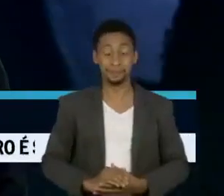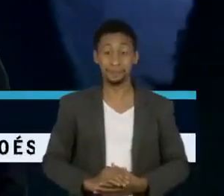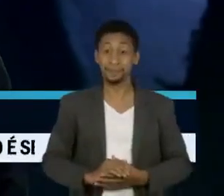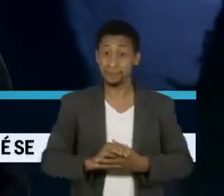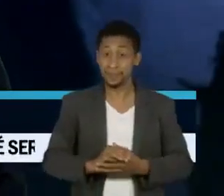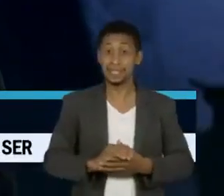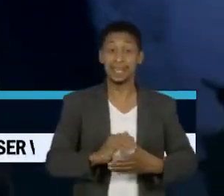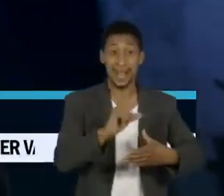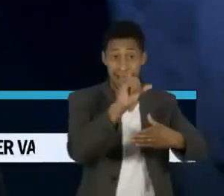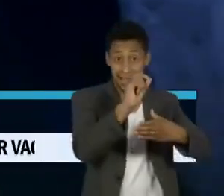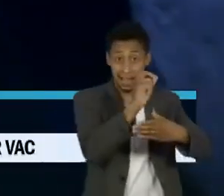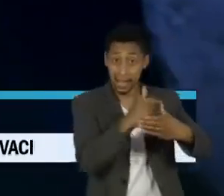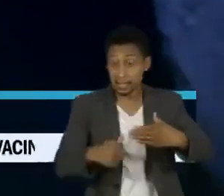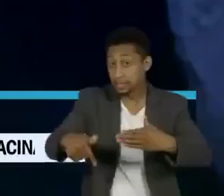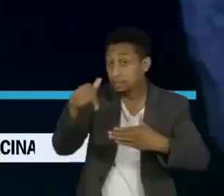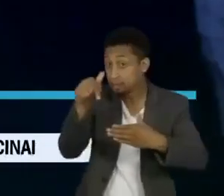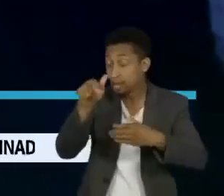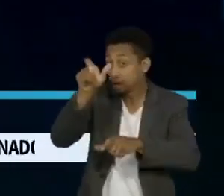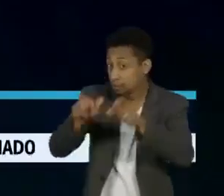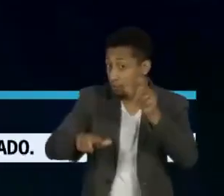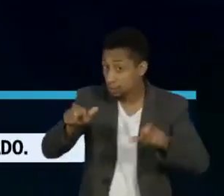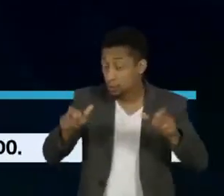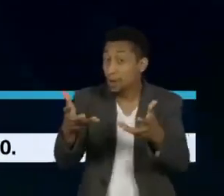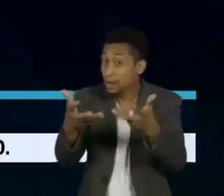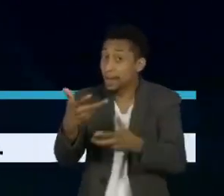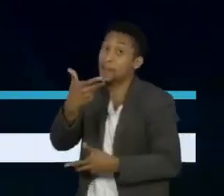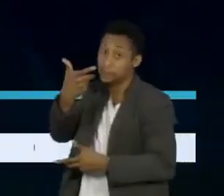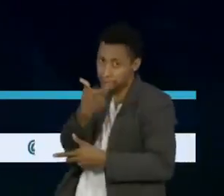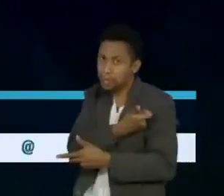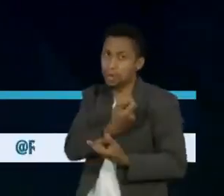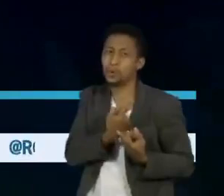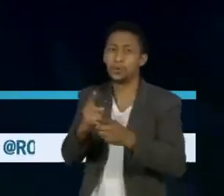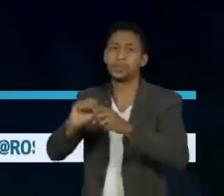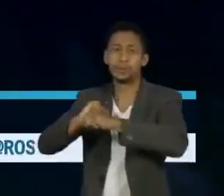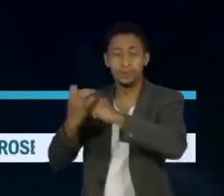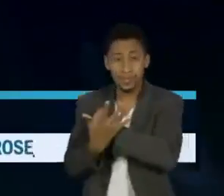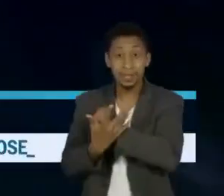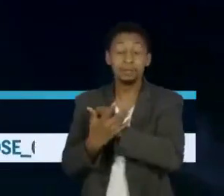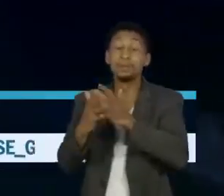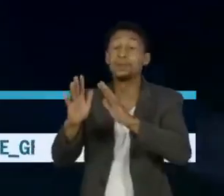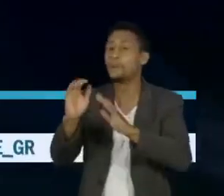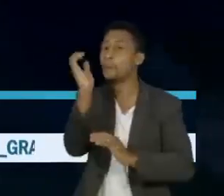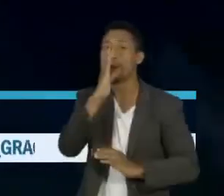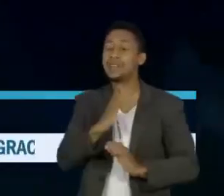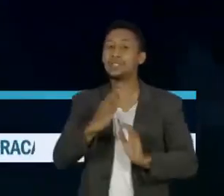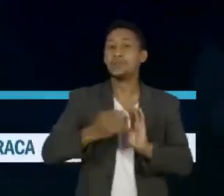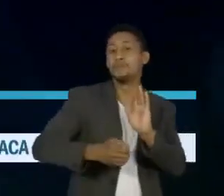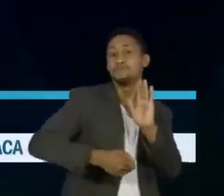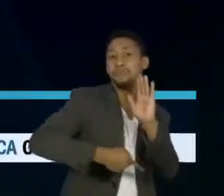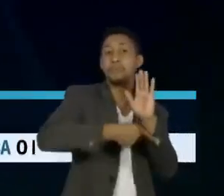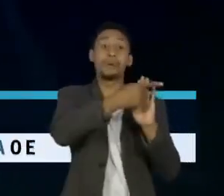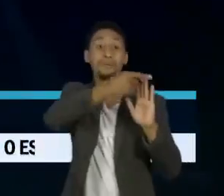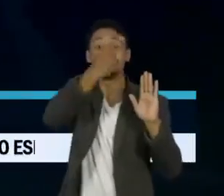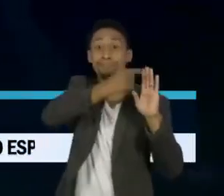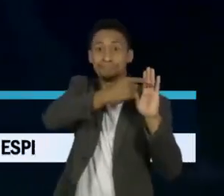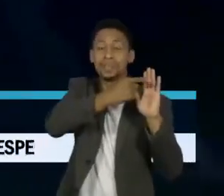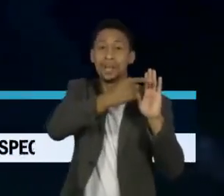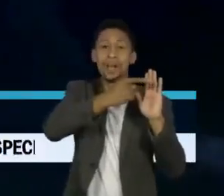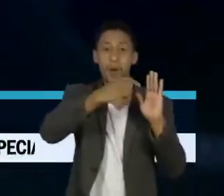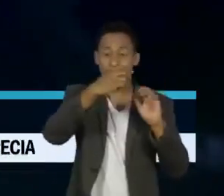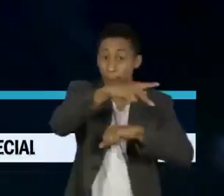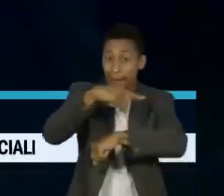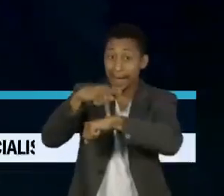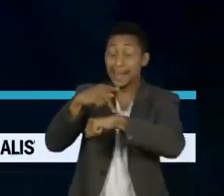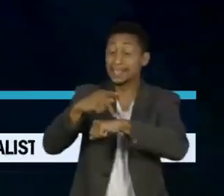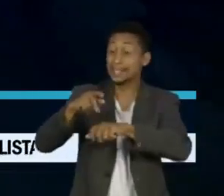Pelo menos 7 em cada 10 brasileiros pretendem se vacinar contra a Covid-19, o que coloca o Brasil no topo de uma lista de países em que a